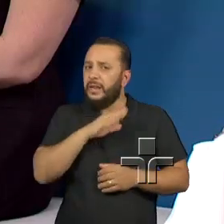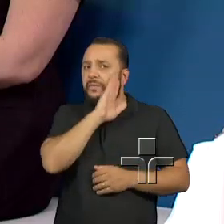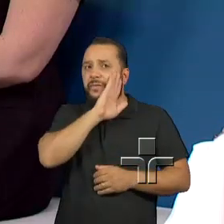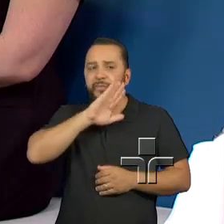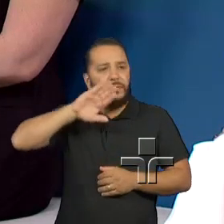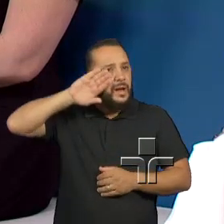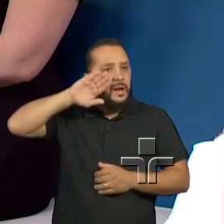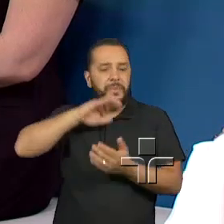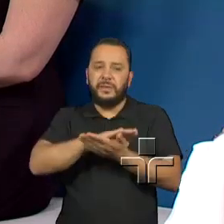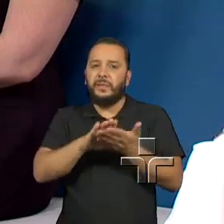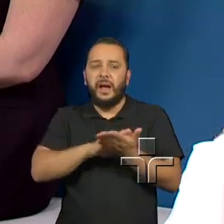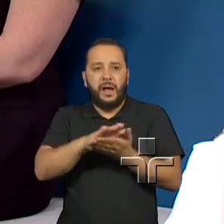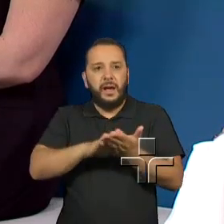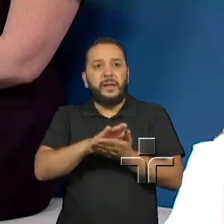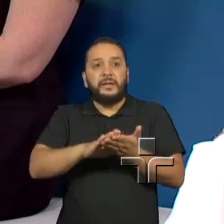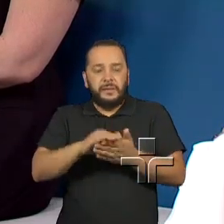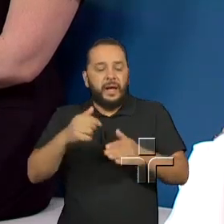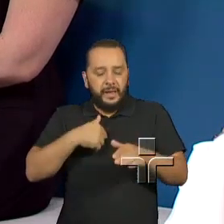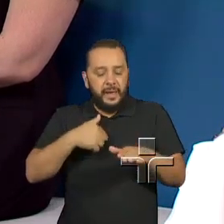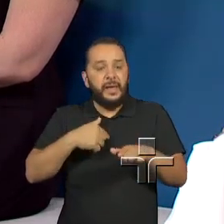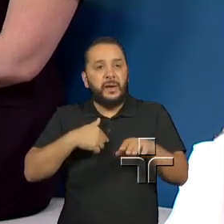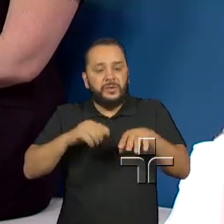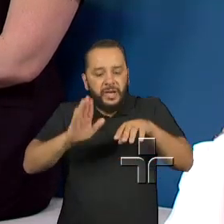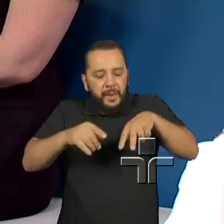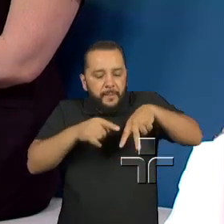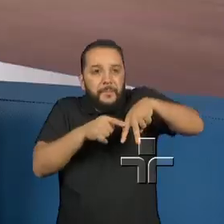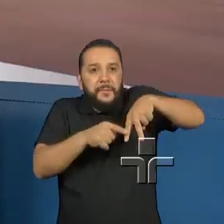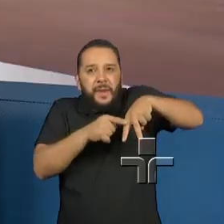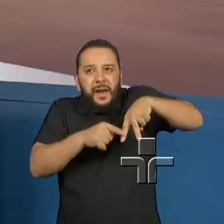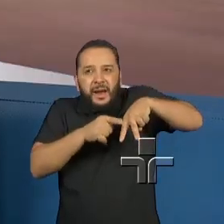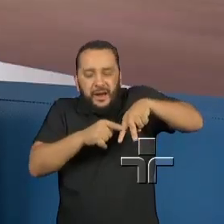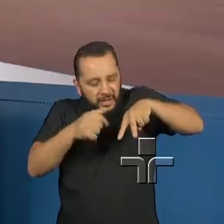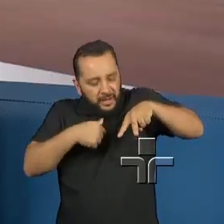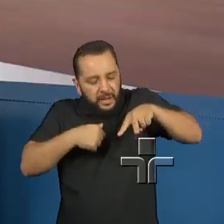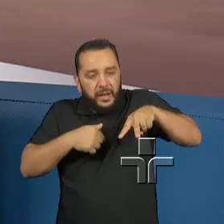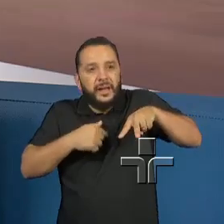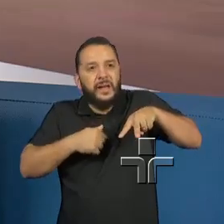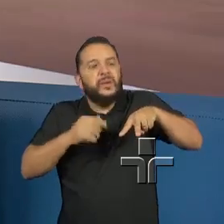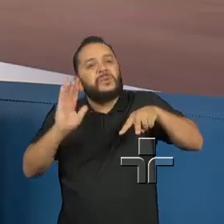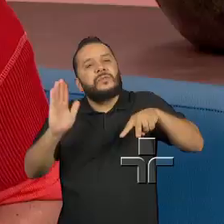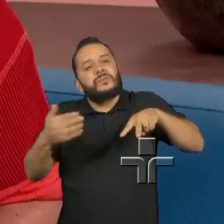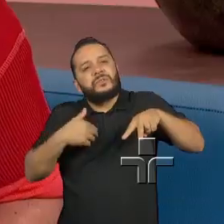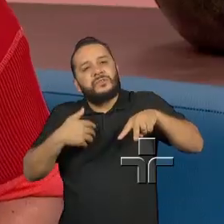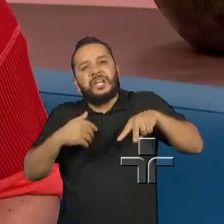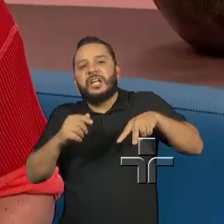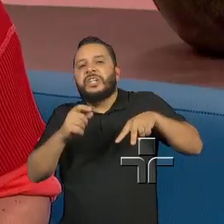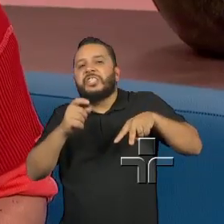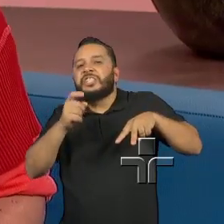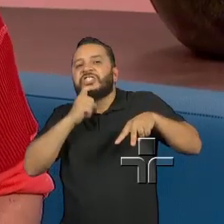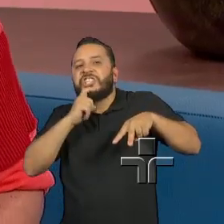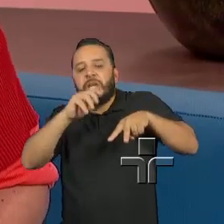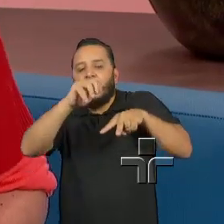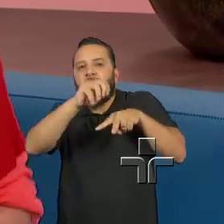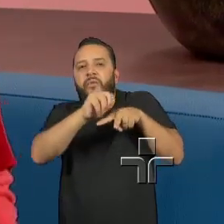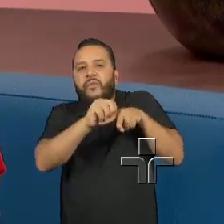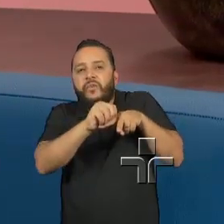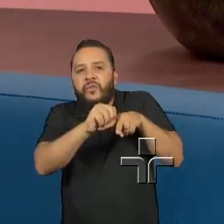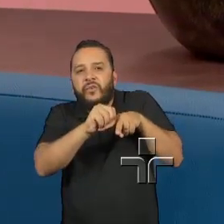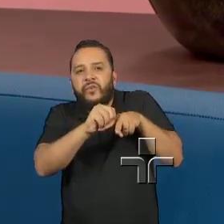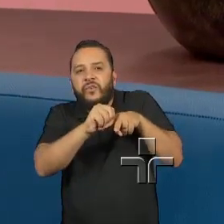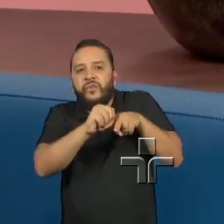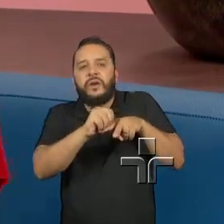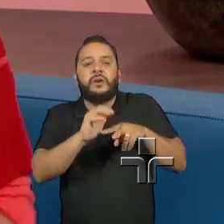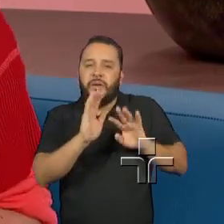fazia compressa fria na perninha e ia melhorando. Mas isso dura no máximo 48 horas. Mas doutora, qual que é a recomendação?